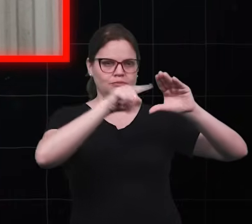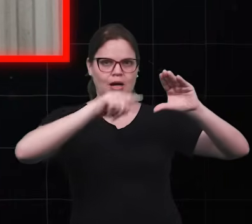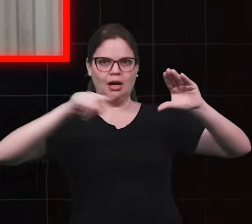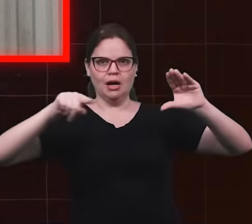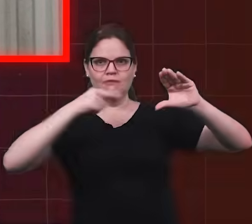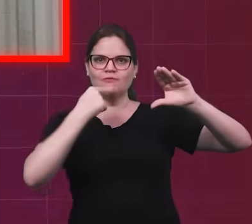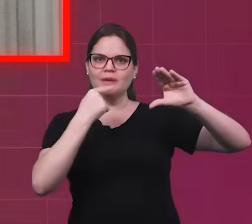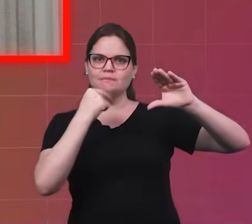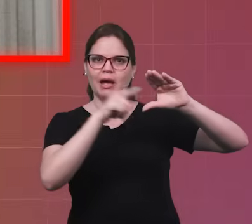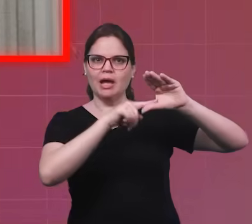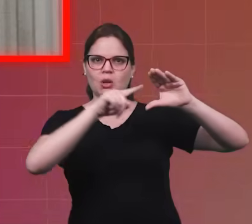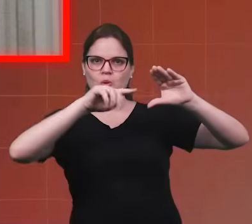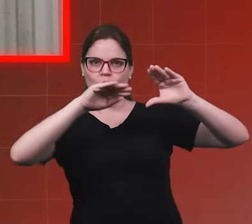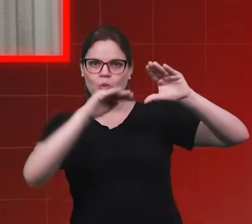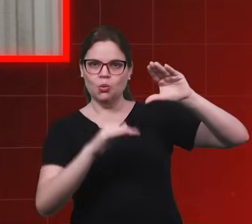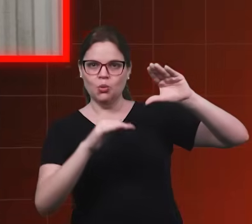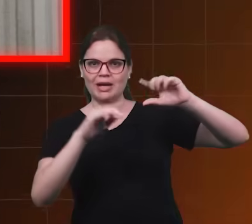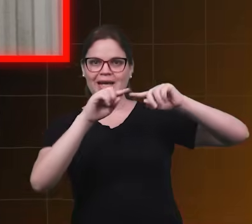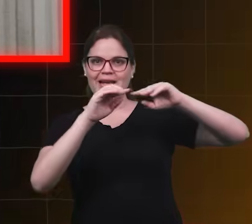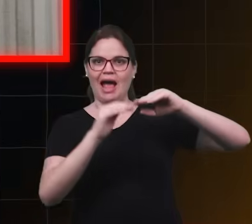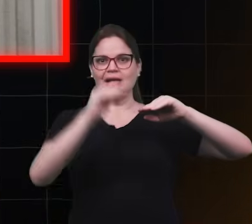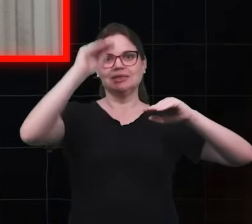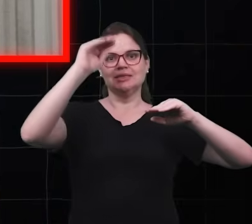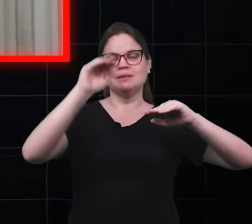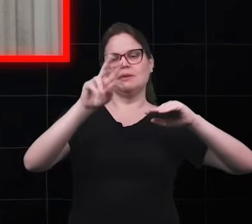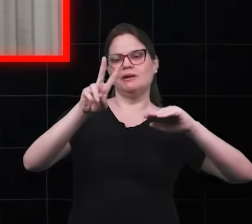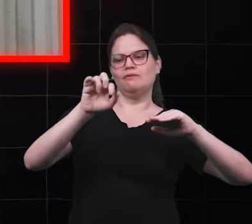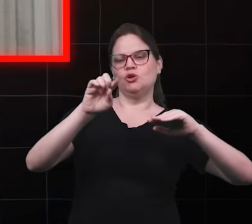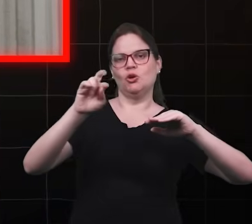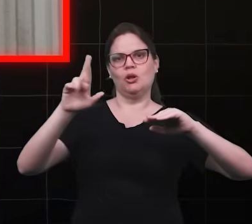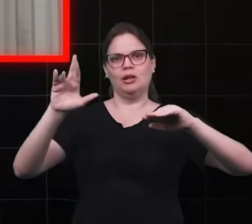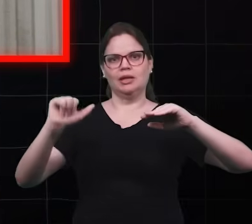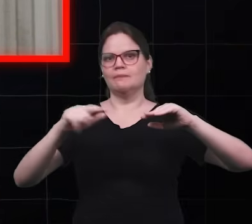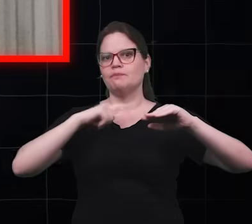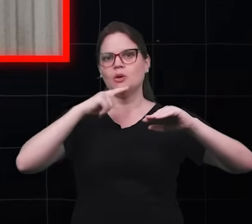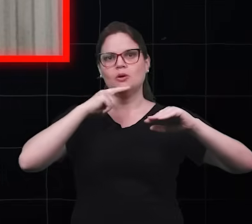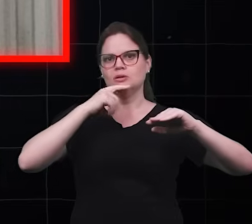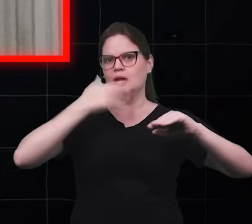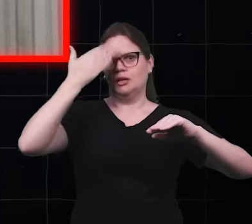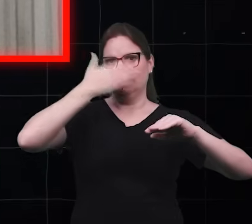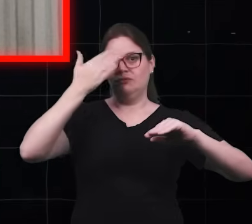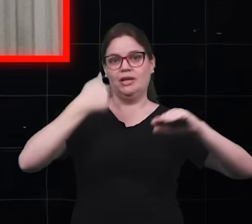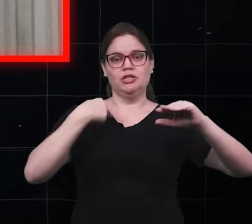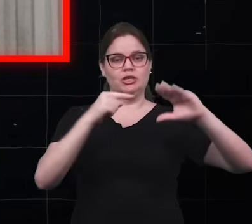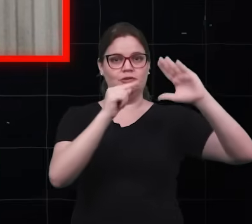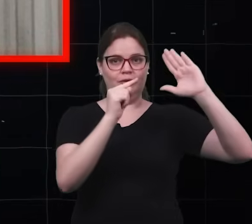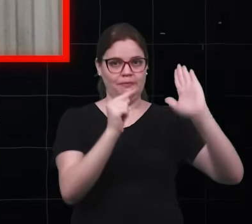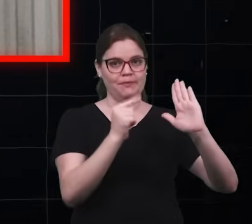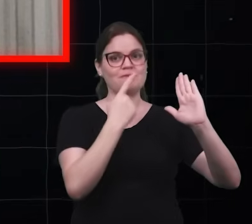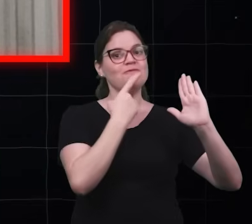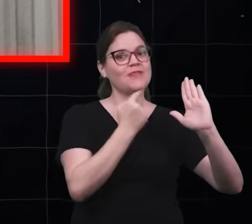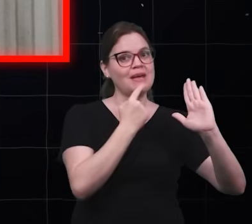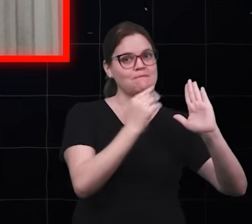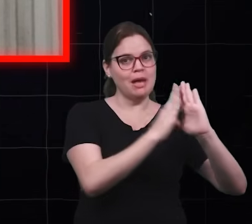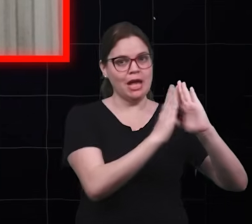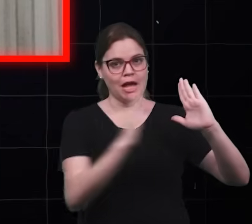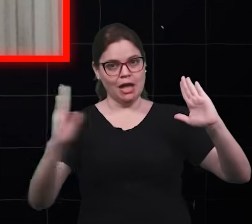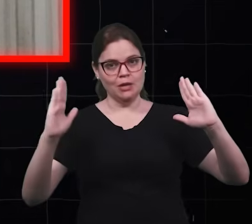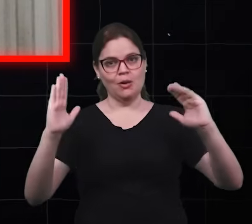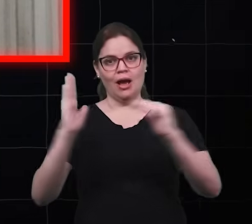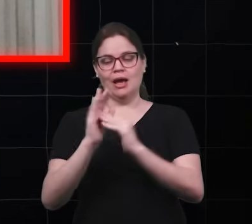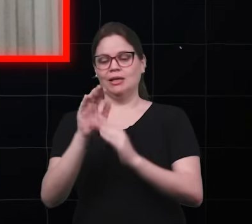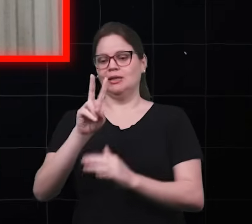infravermelho, nem acima do violeta, que é o ultravioleta. Nós vemos do vermelho até o violeta, que é a chamada